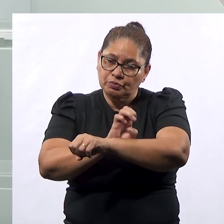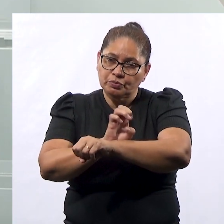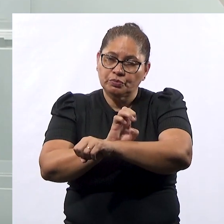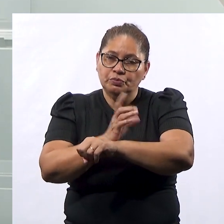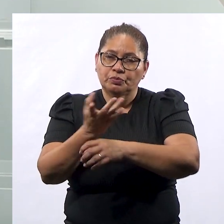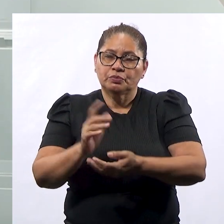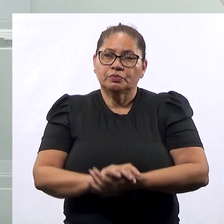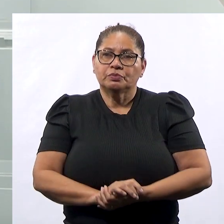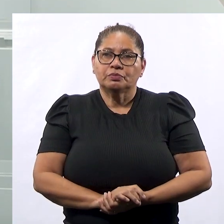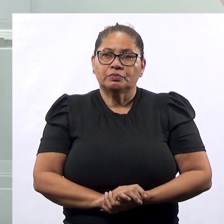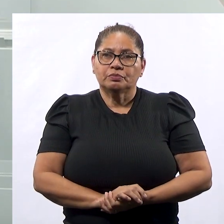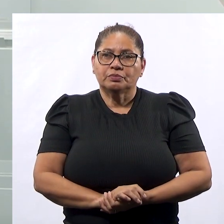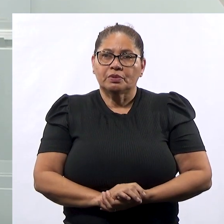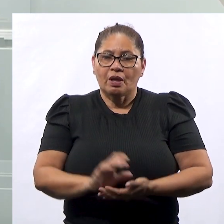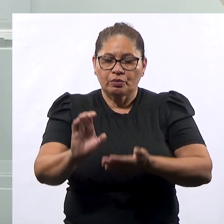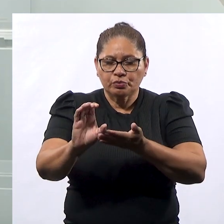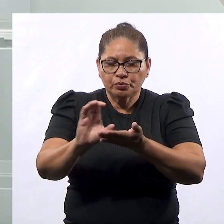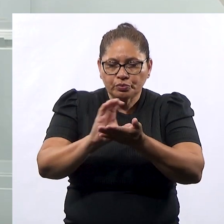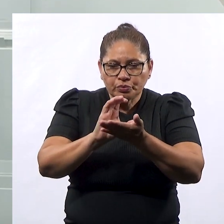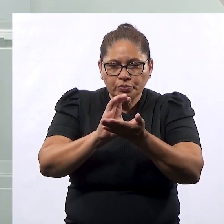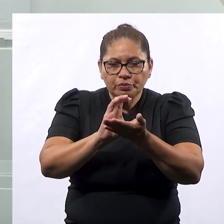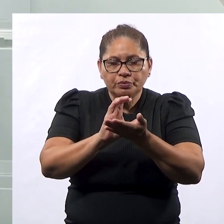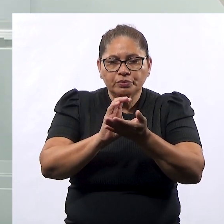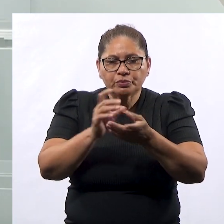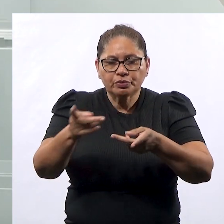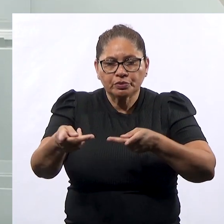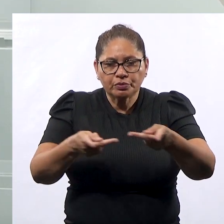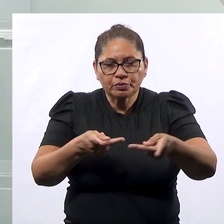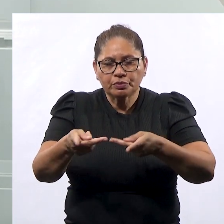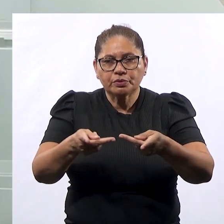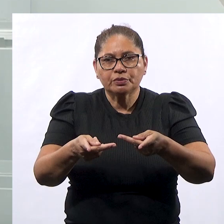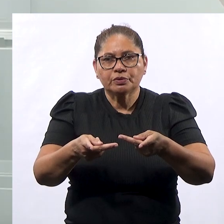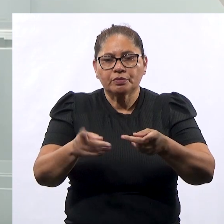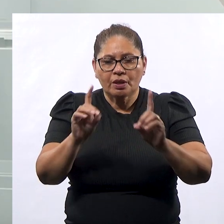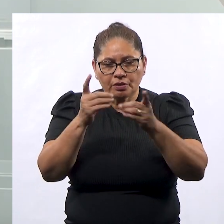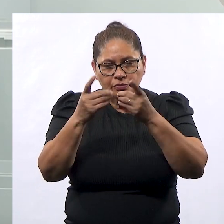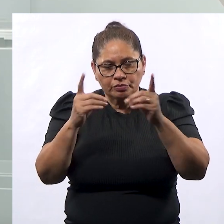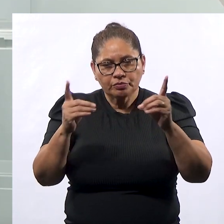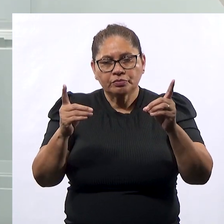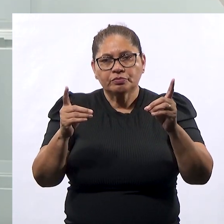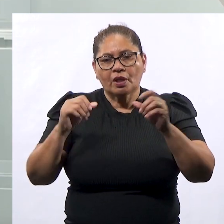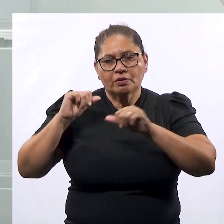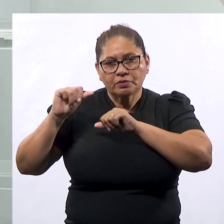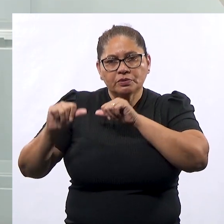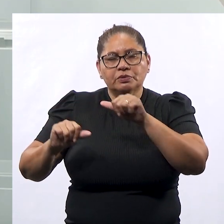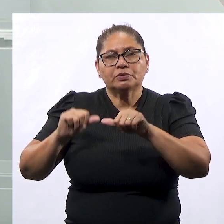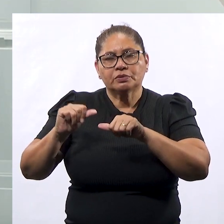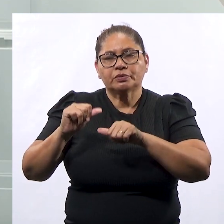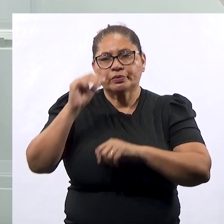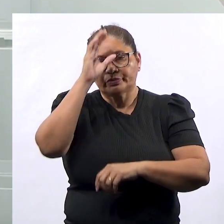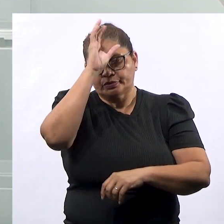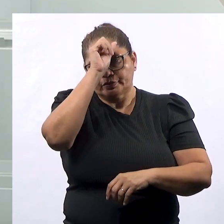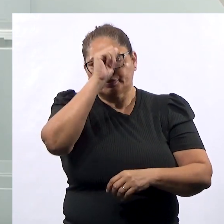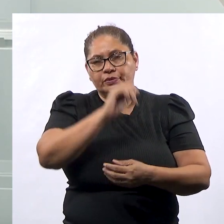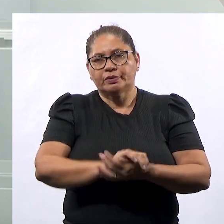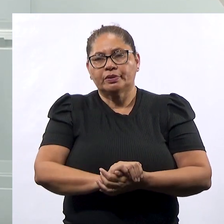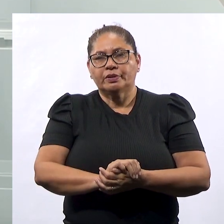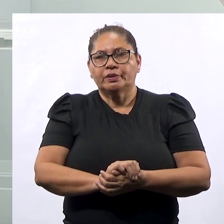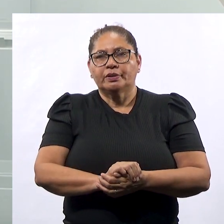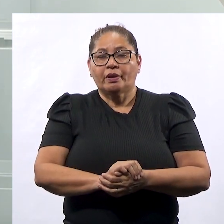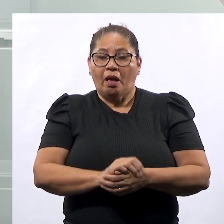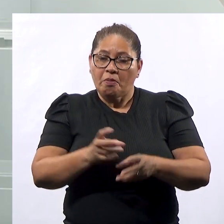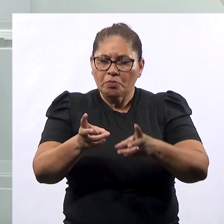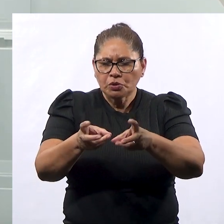estadual, de financiamento de projetos ou sequências didáticas, tem o fim de avaliar a aprendizagem, ou